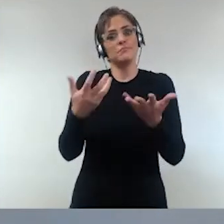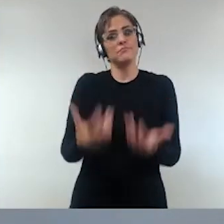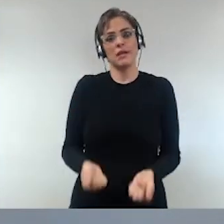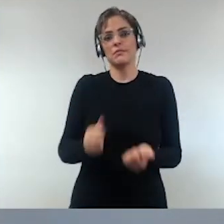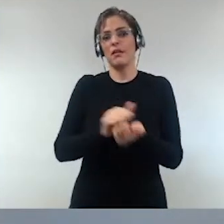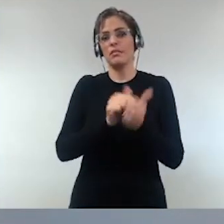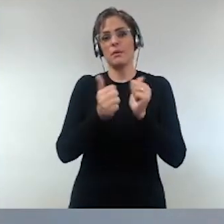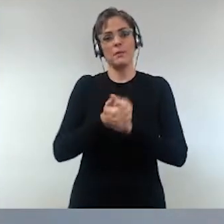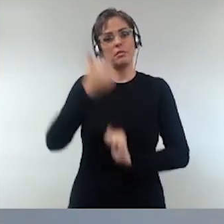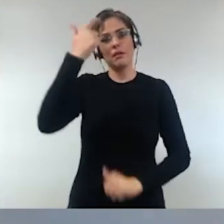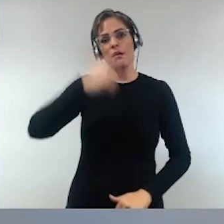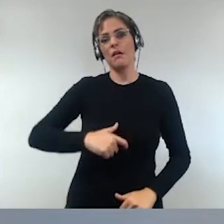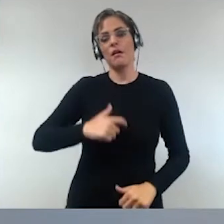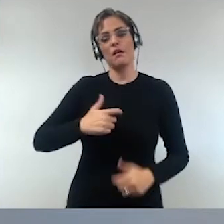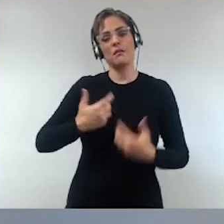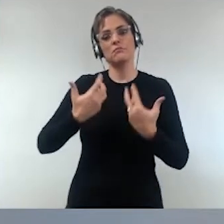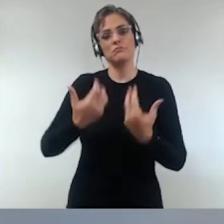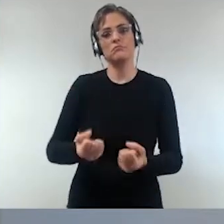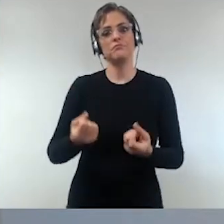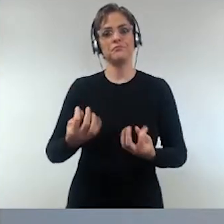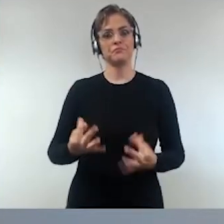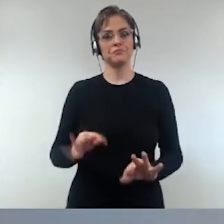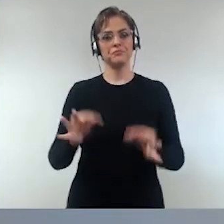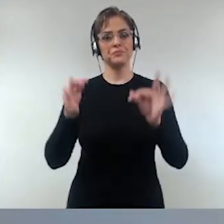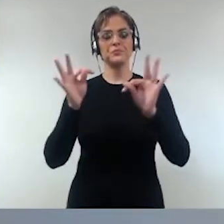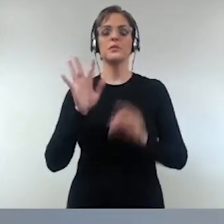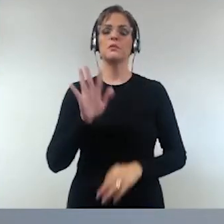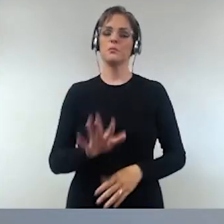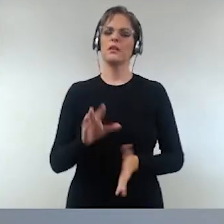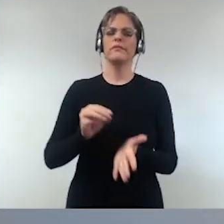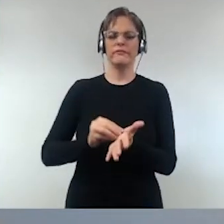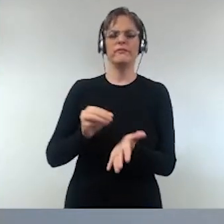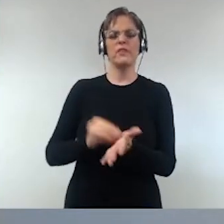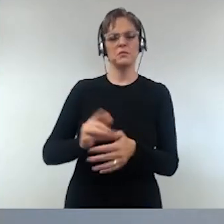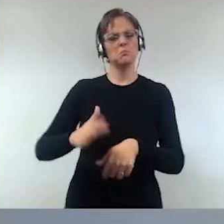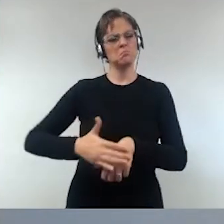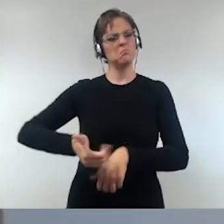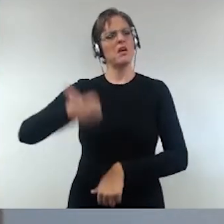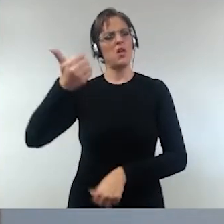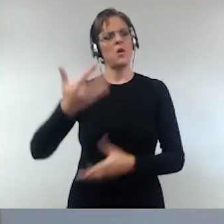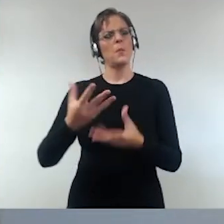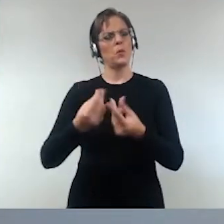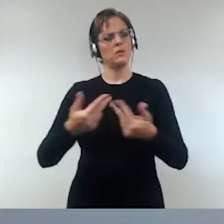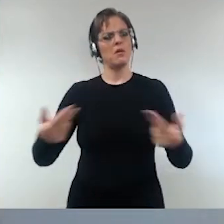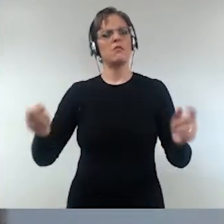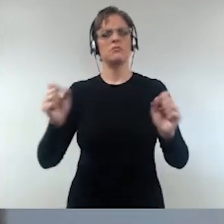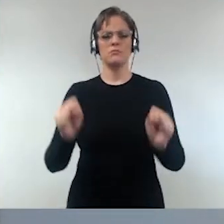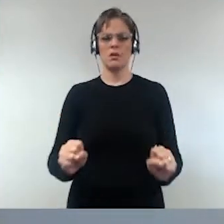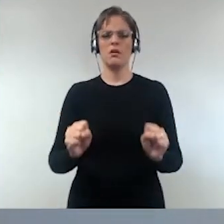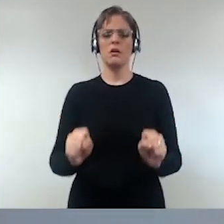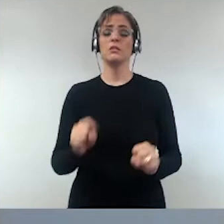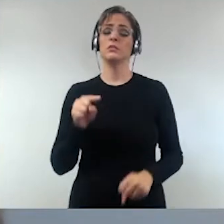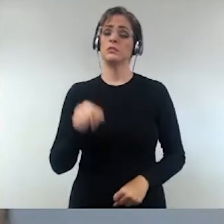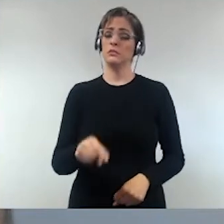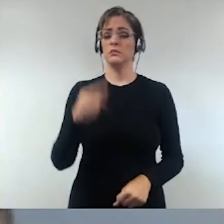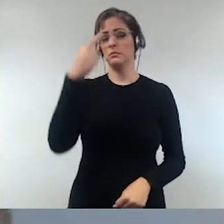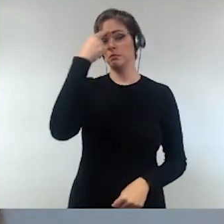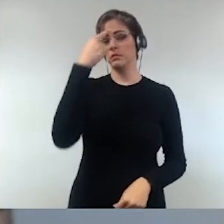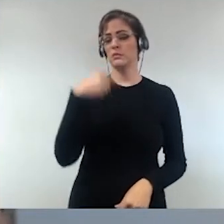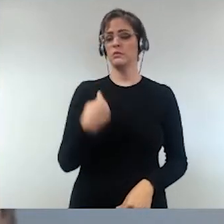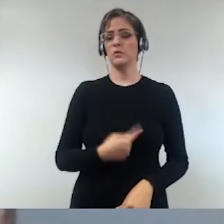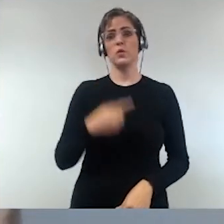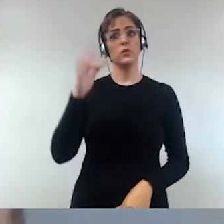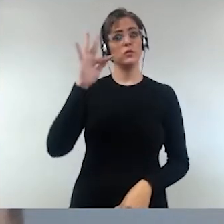da tecnologia, né? Mas ainda tem muito que aperfeiçoar, e eu acho que isso é um aspecto que vale a pena a gente pensar